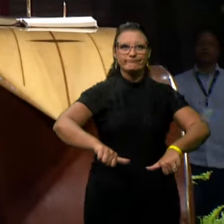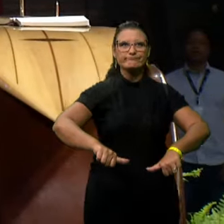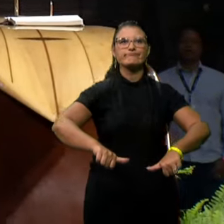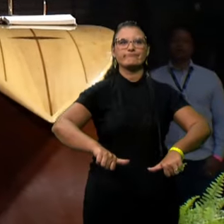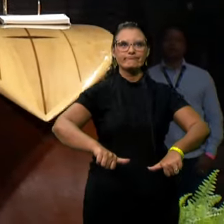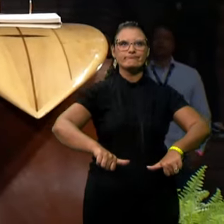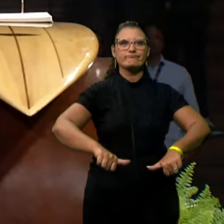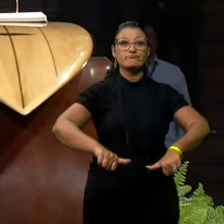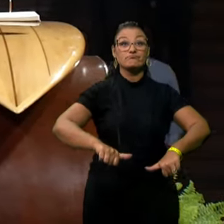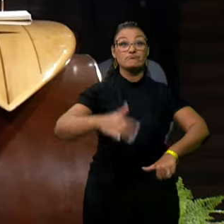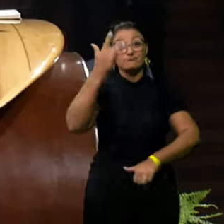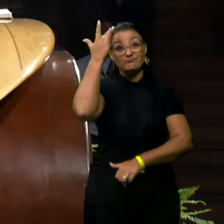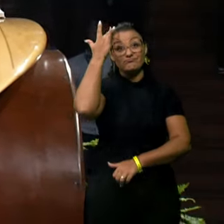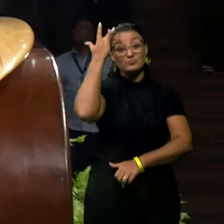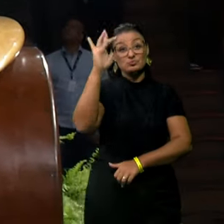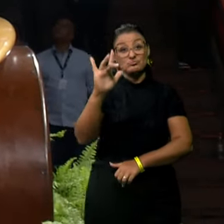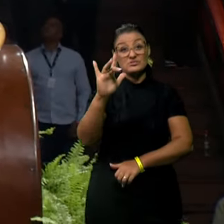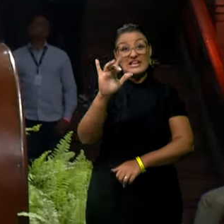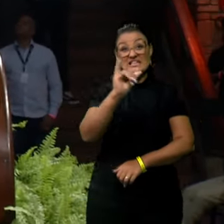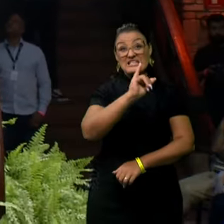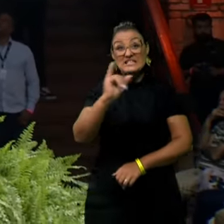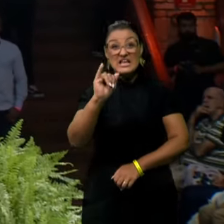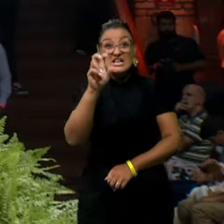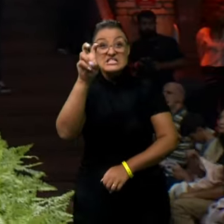não sei se é 50 pessoas aqui